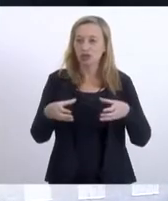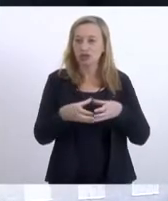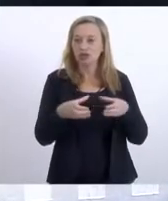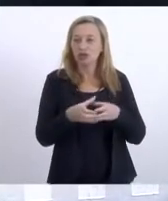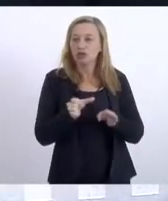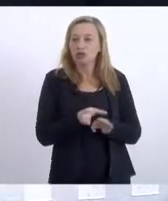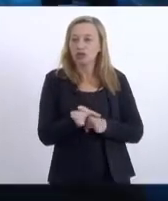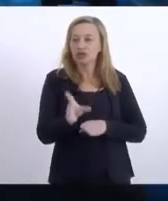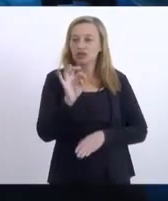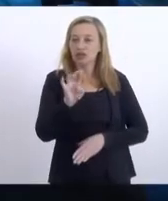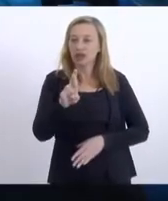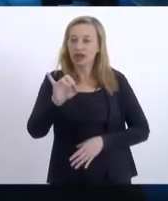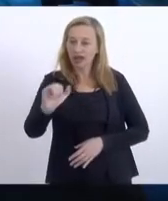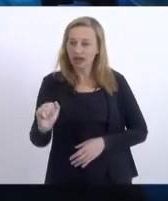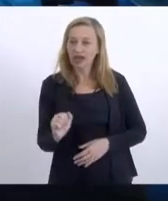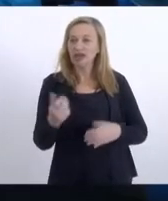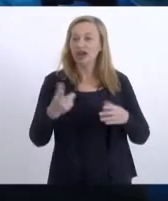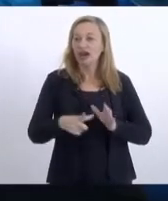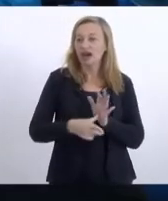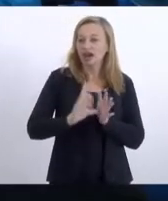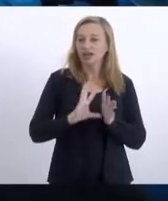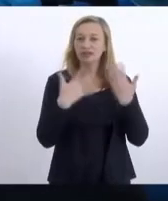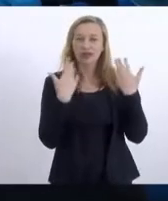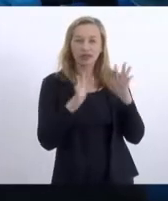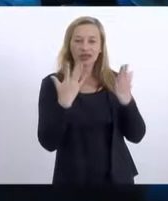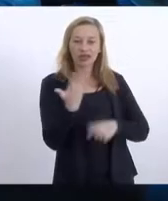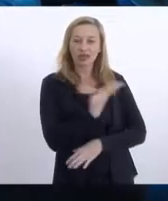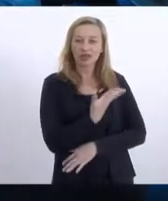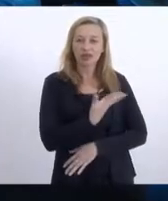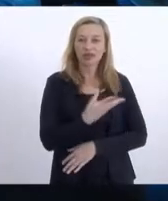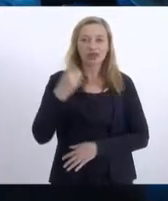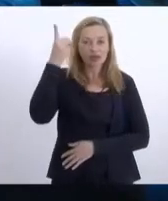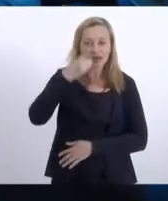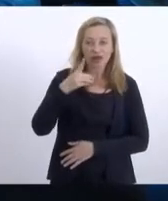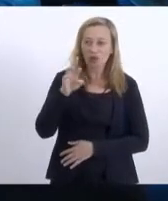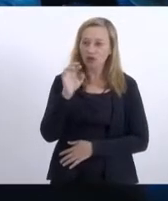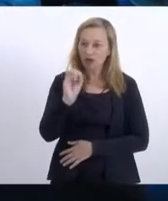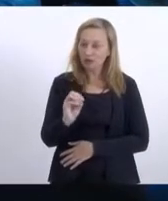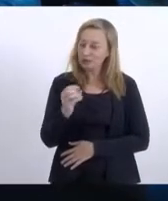CREA. Antes, porém, saudar o nosso amigo aqui, deputado Ronaldo Anchieta. Seja